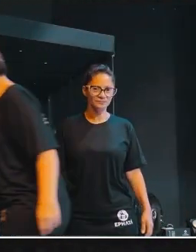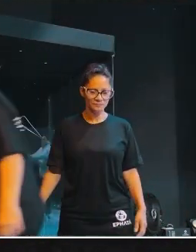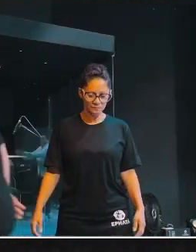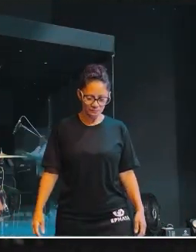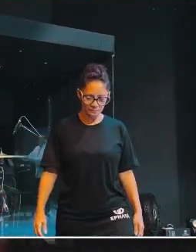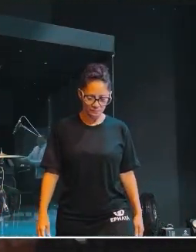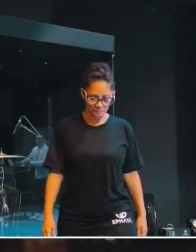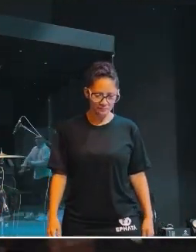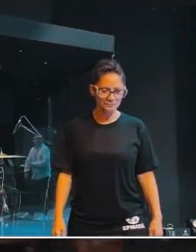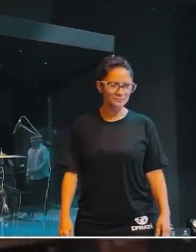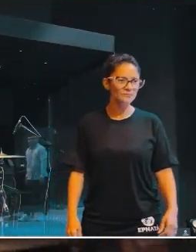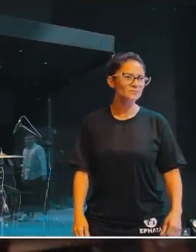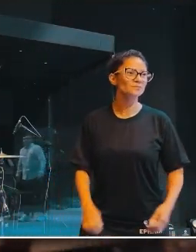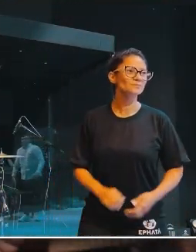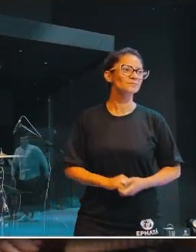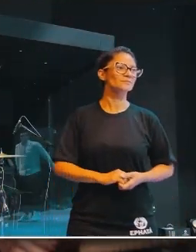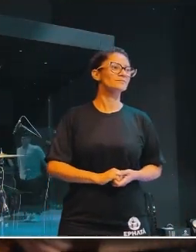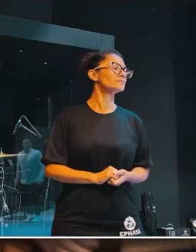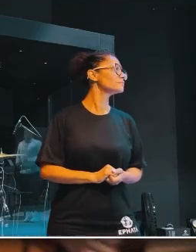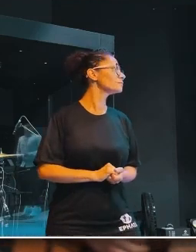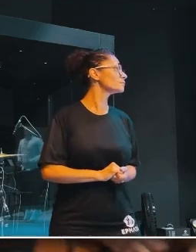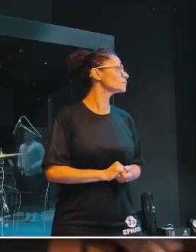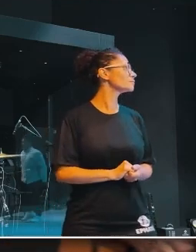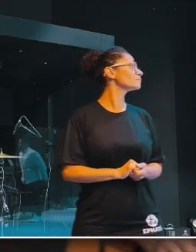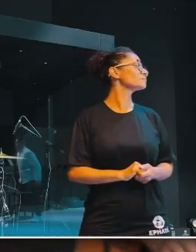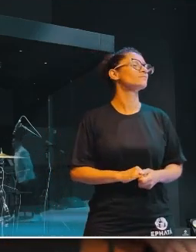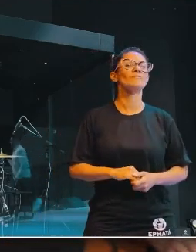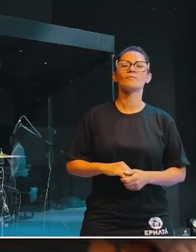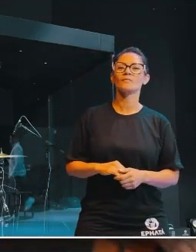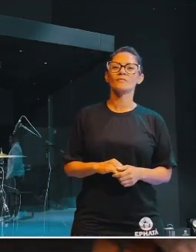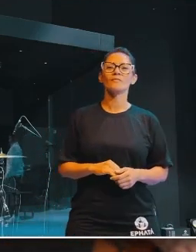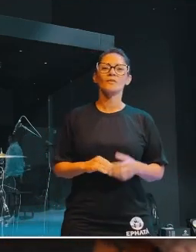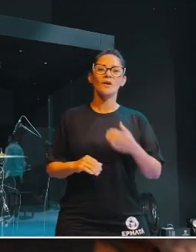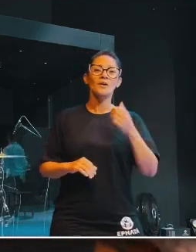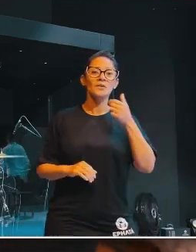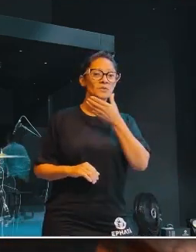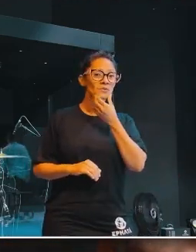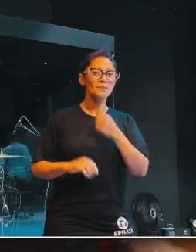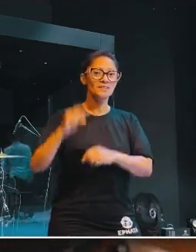Todo mundo indo embora, e um menino, Davi, caindo para dentro.